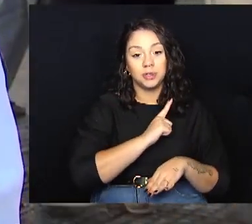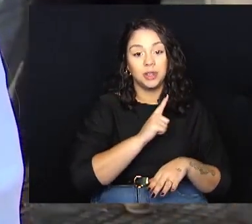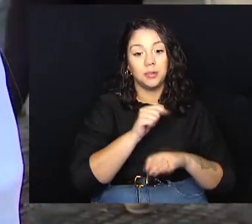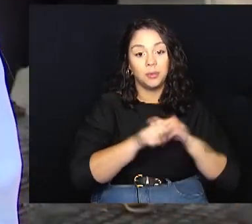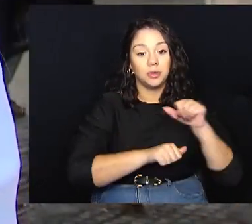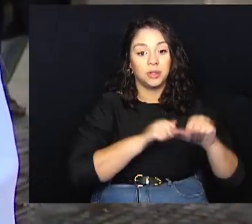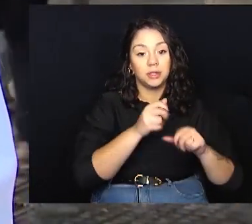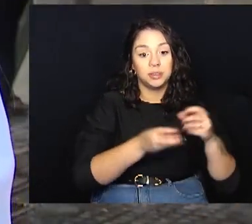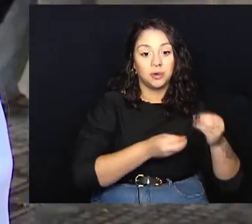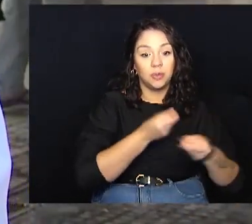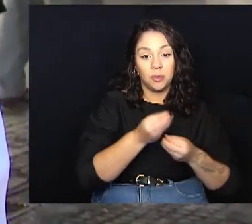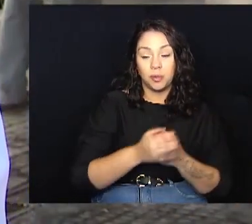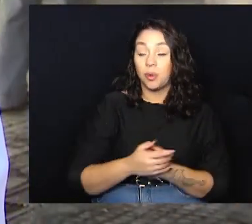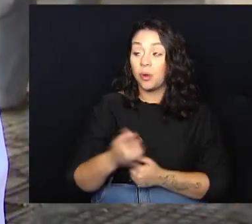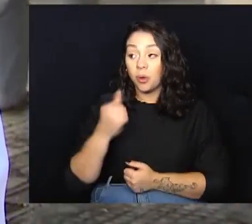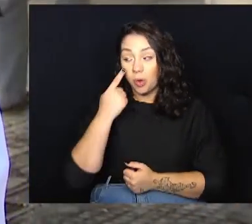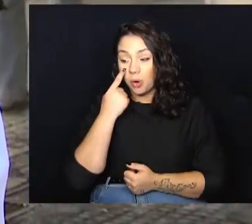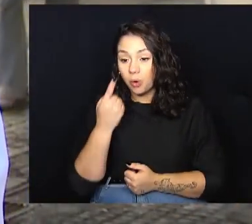mudança